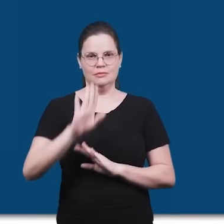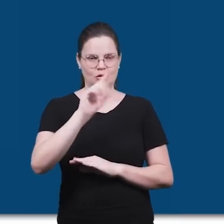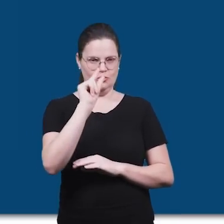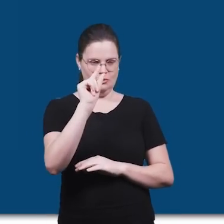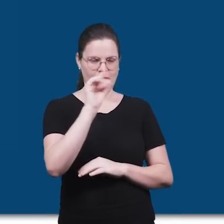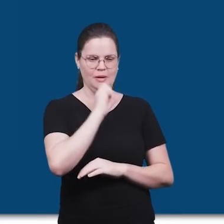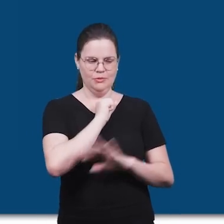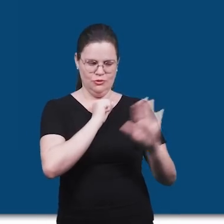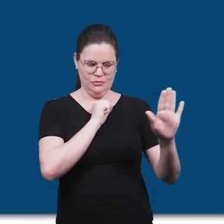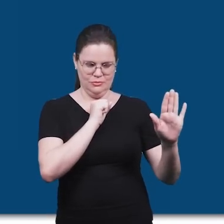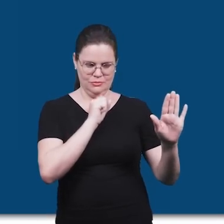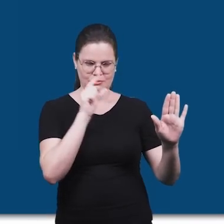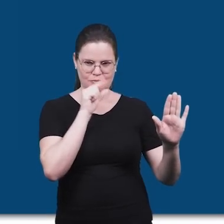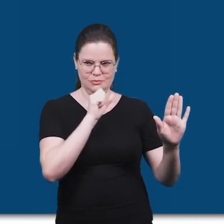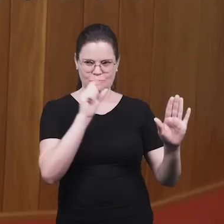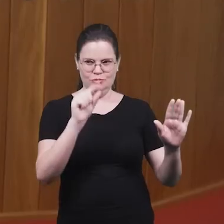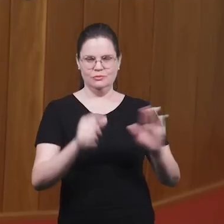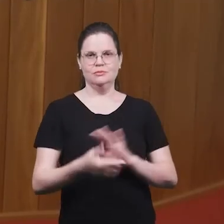Só um pouquinho.